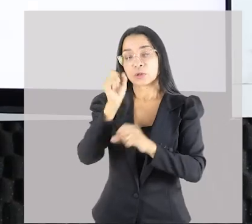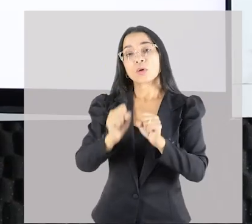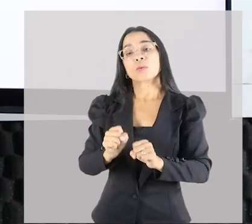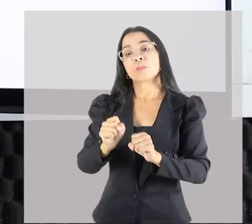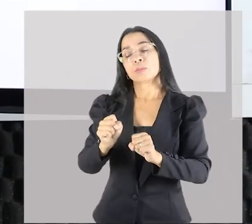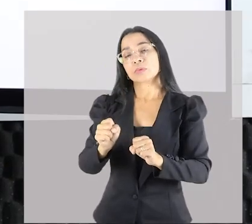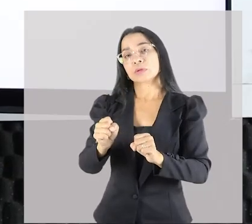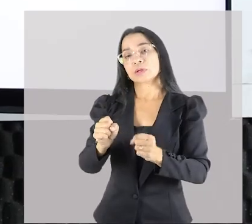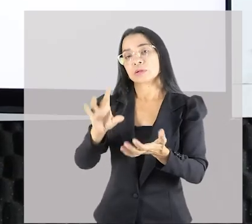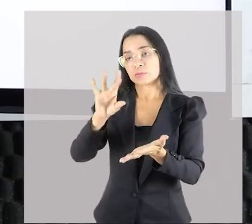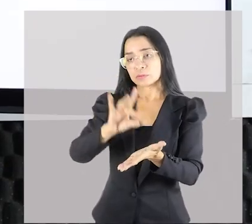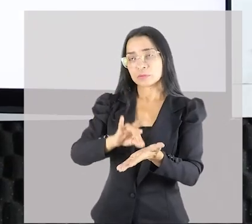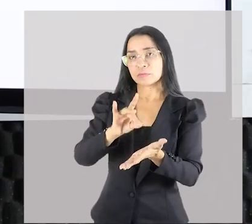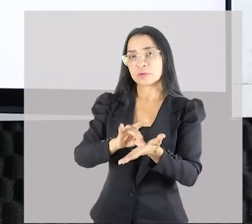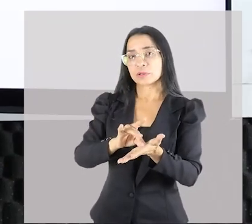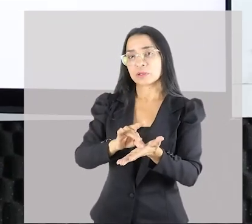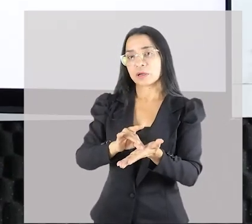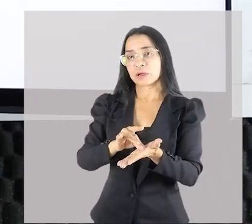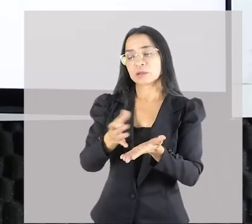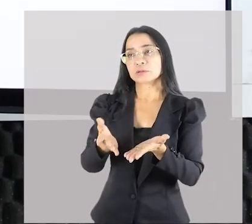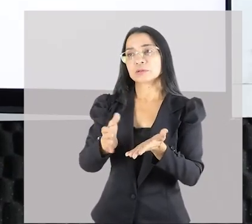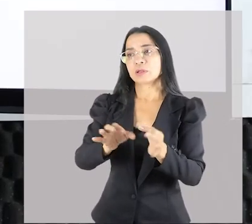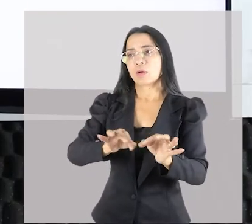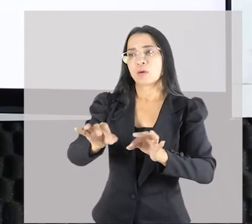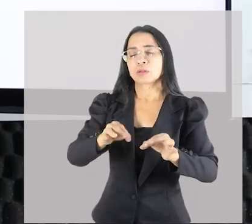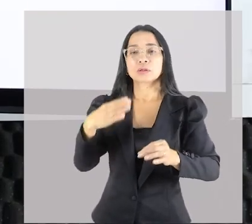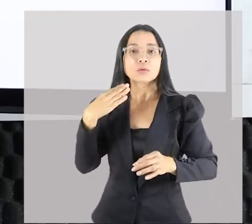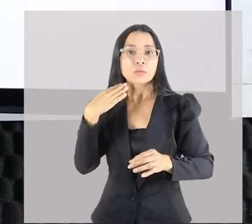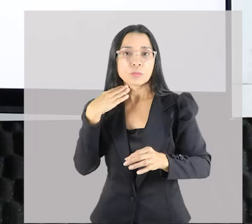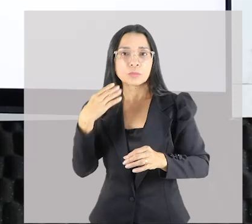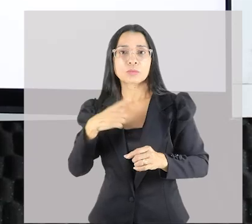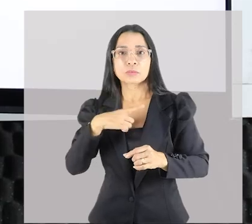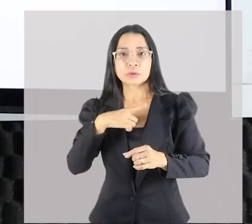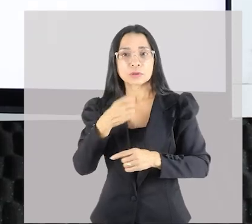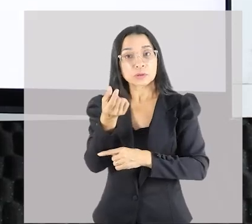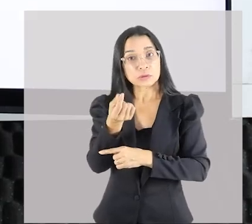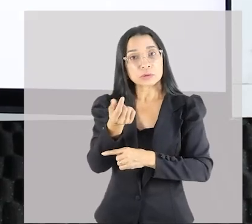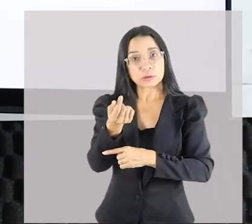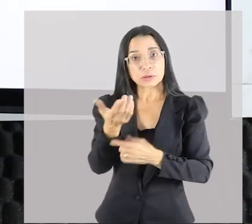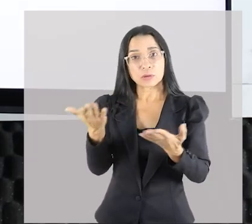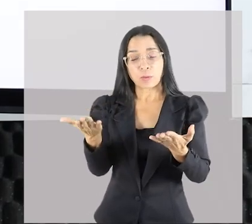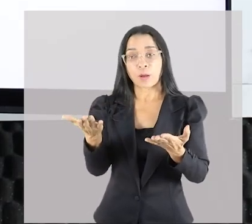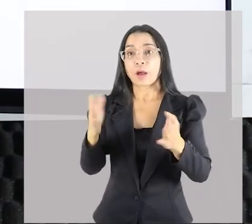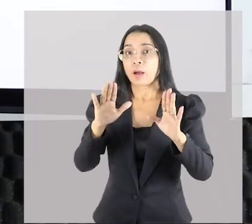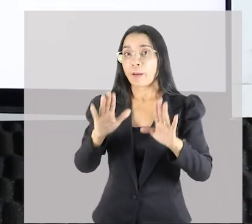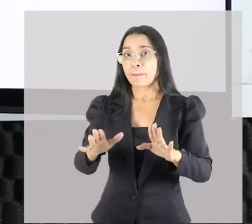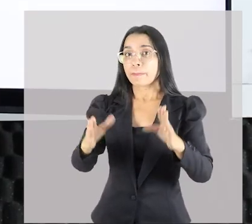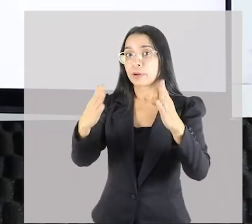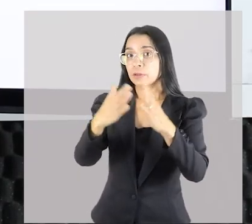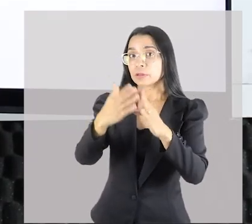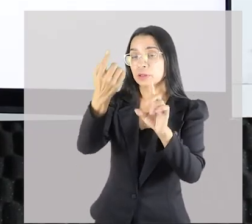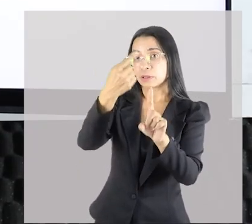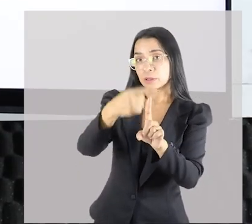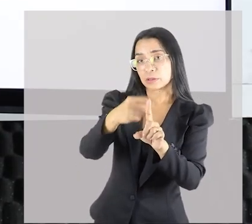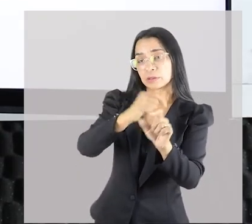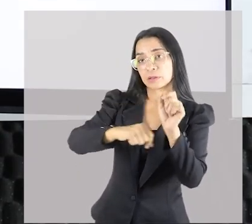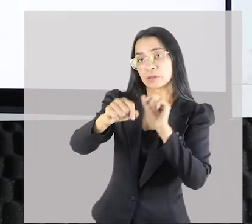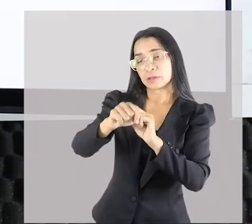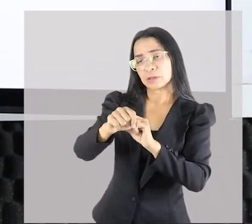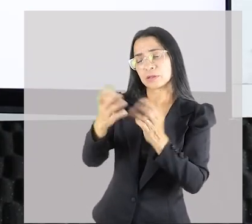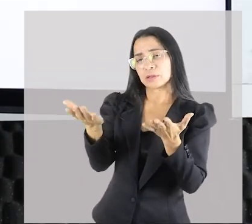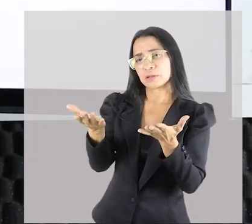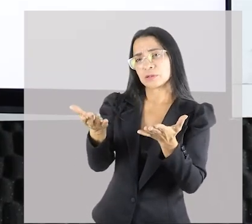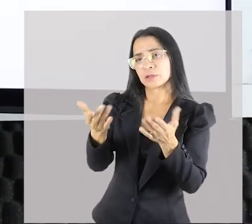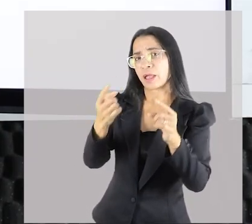bancos que foram formados, de ter dinheiro. Embora a igreja, ela proibia a usura, que era um empréstimo a